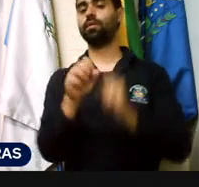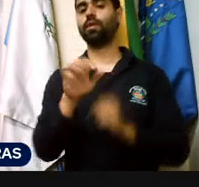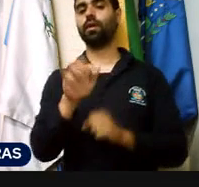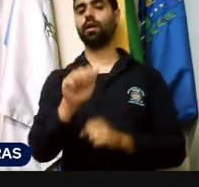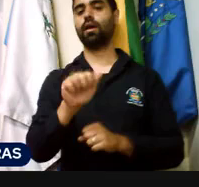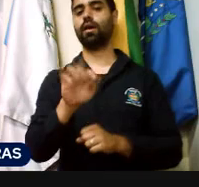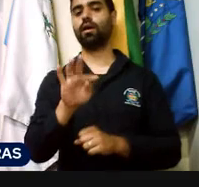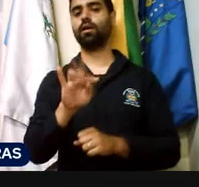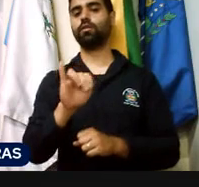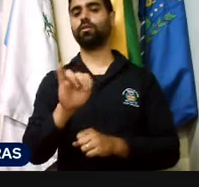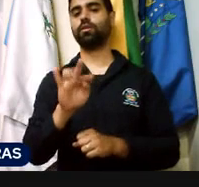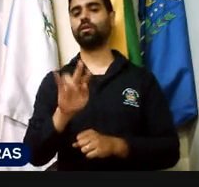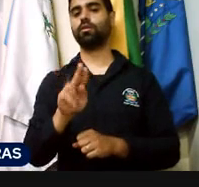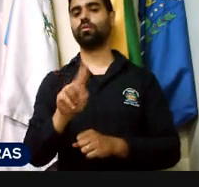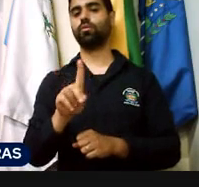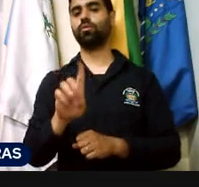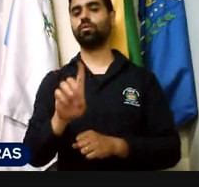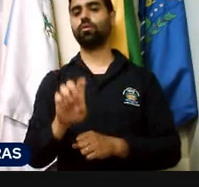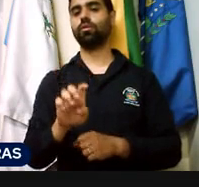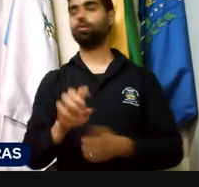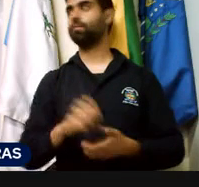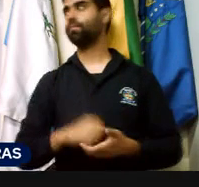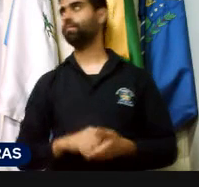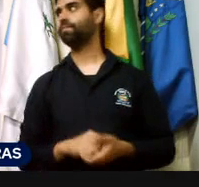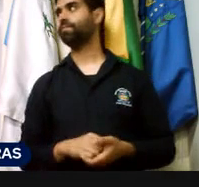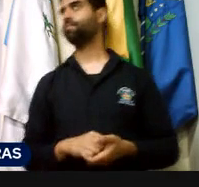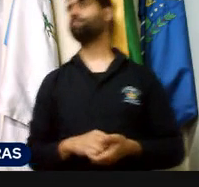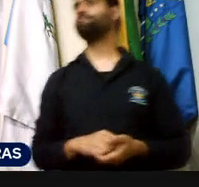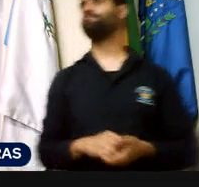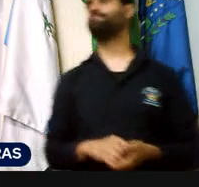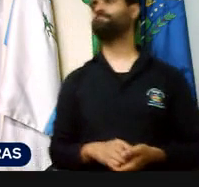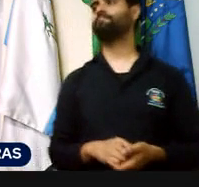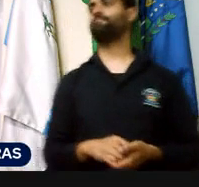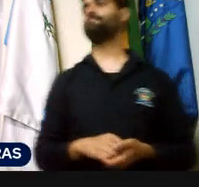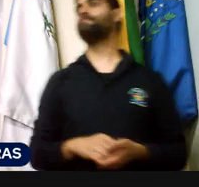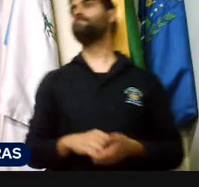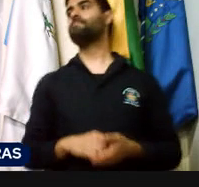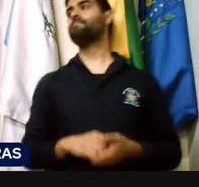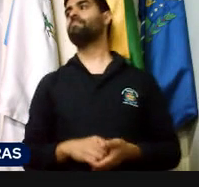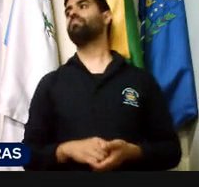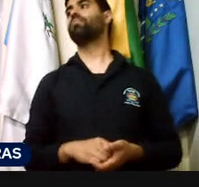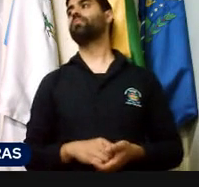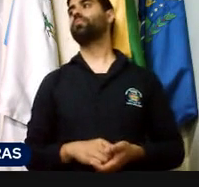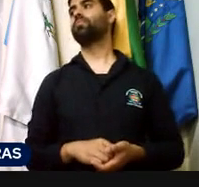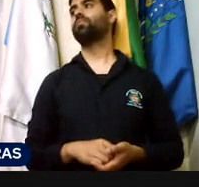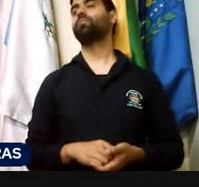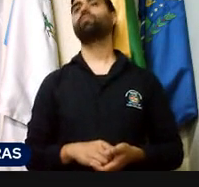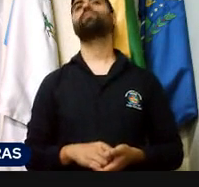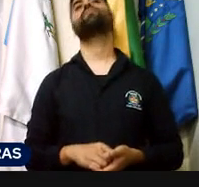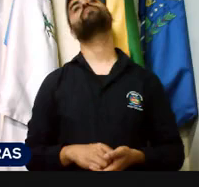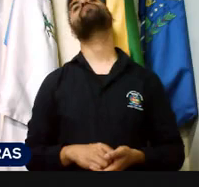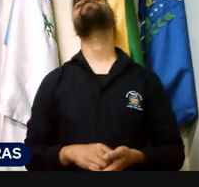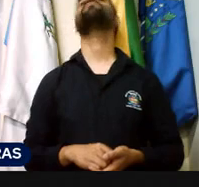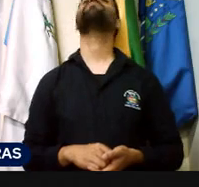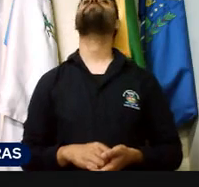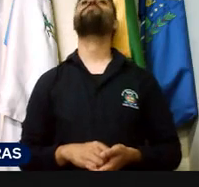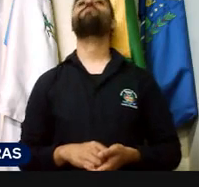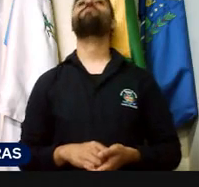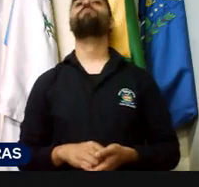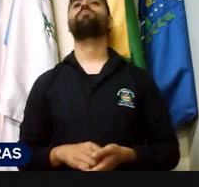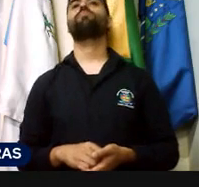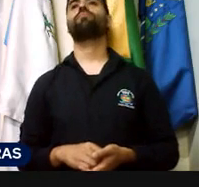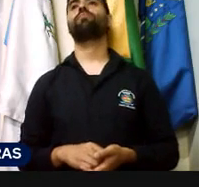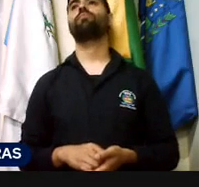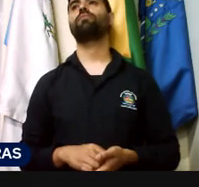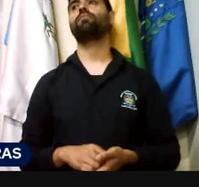Ambiental, está em discussão. Não havendo quem queira discutir, passo ao regime de votação. Os vereadores concordam,